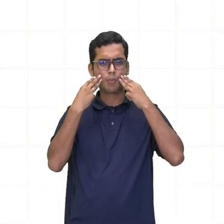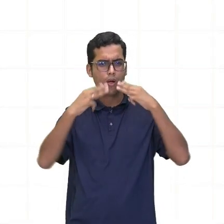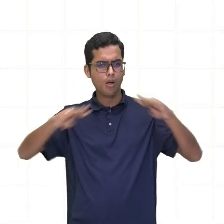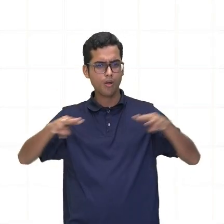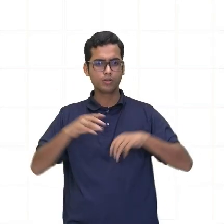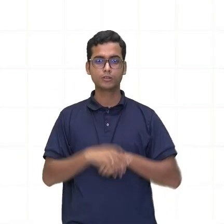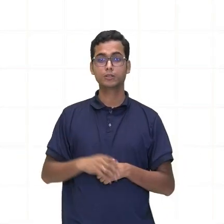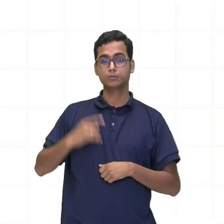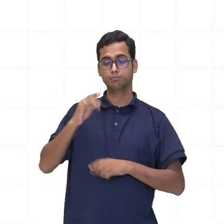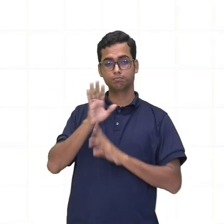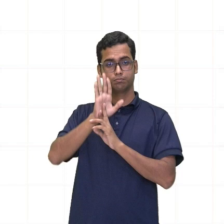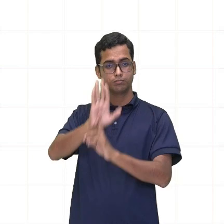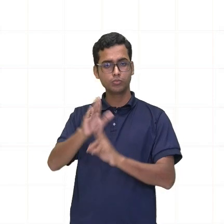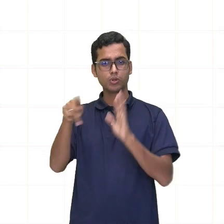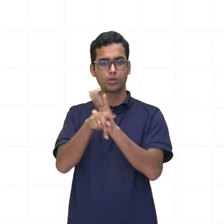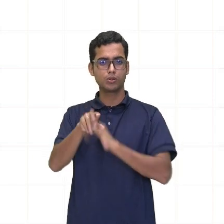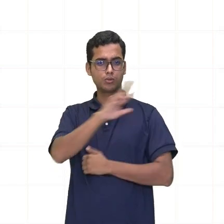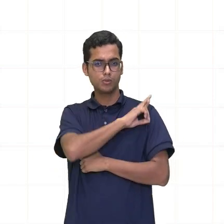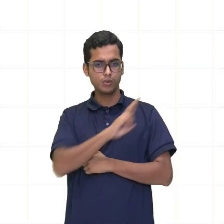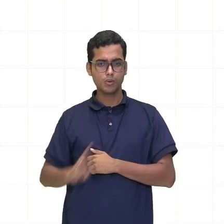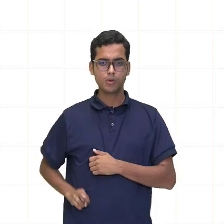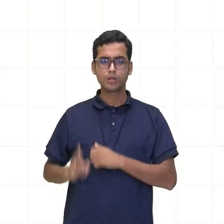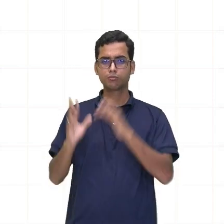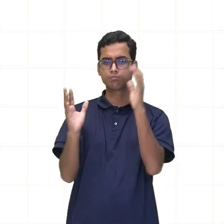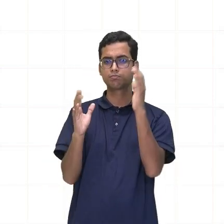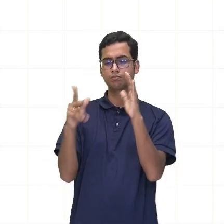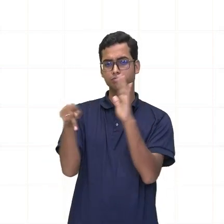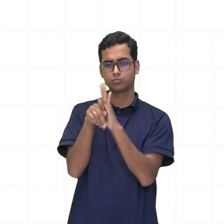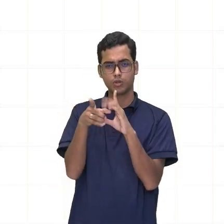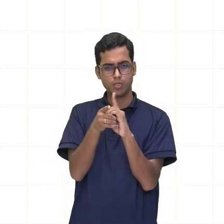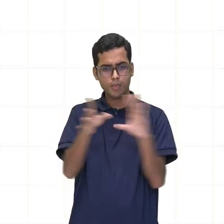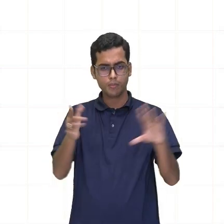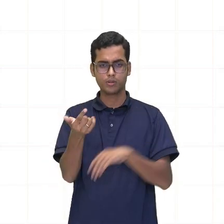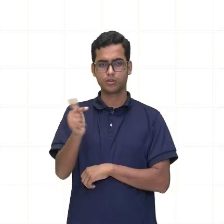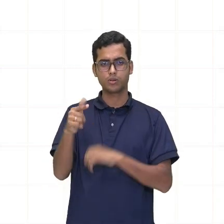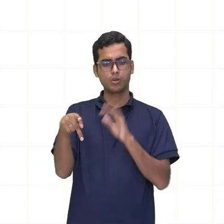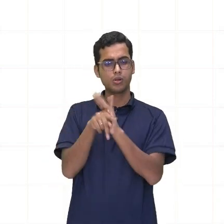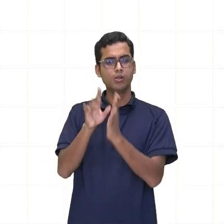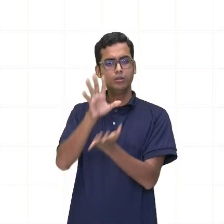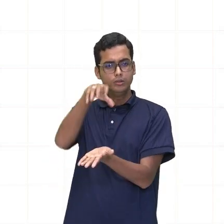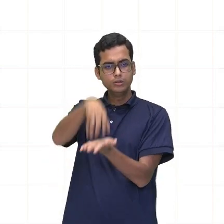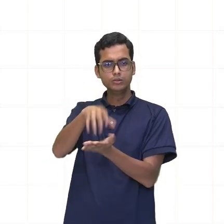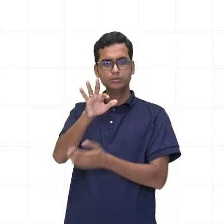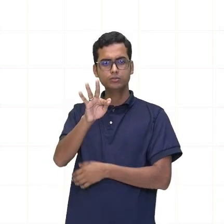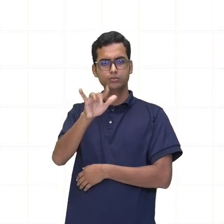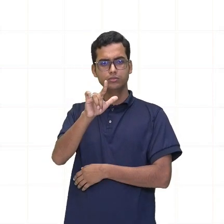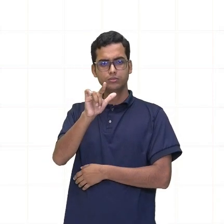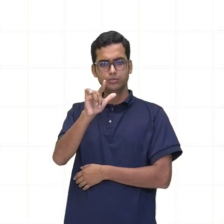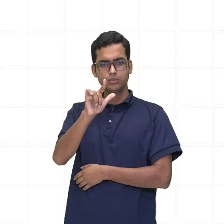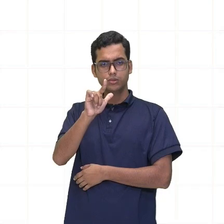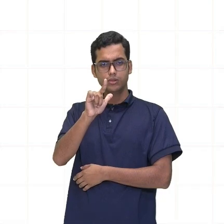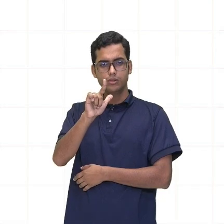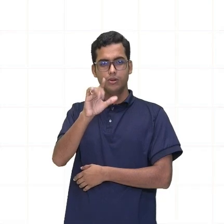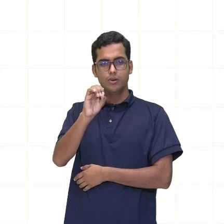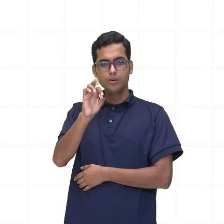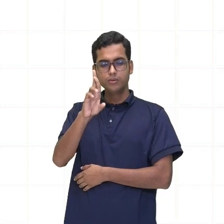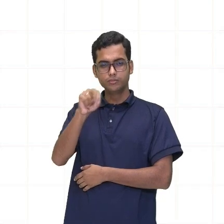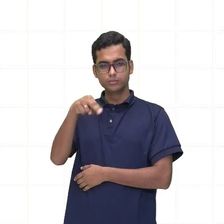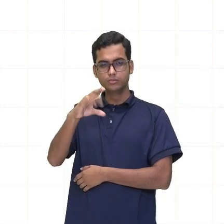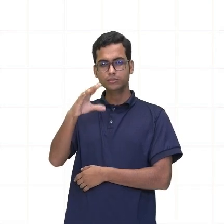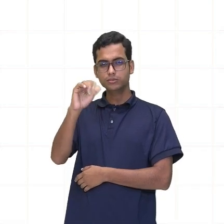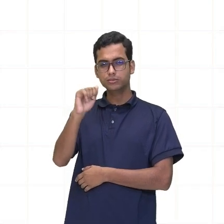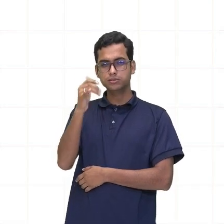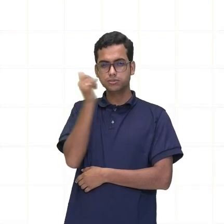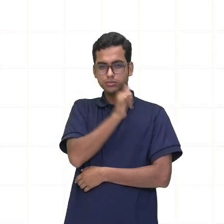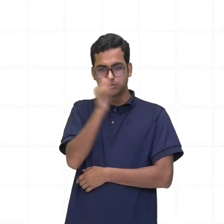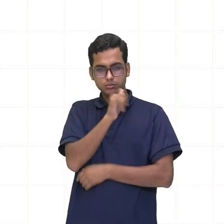é um reflexo de uma república não democrática em Florença, visto que ele é italiano. A cidade em que